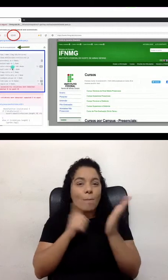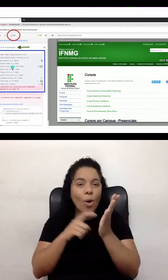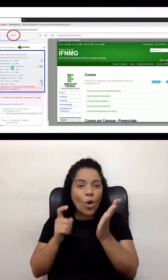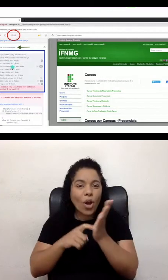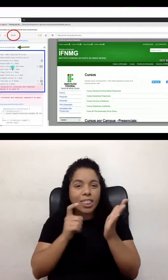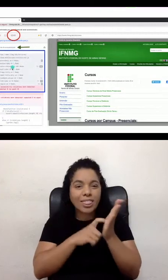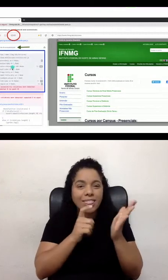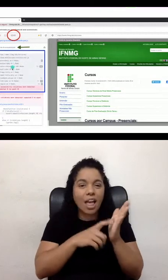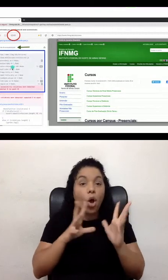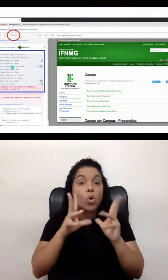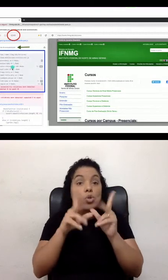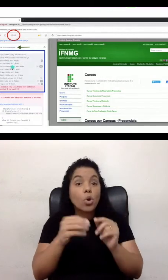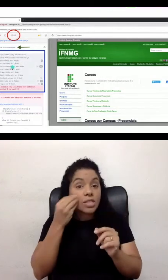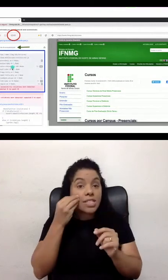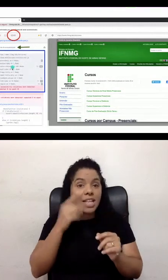os testes estão.